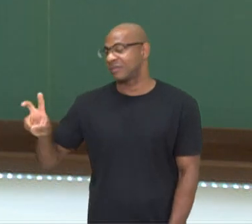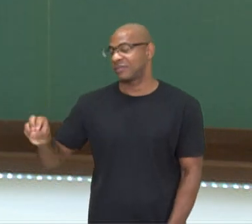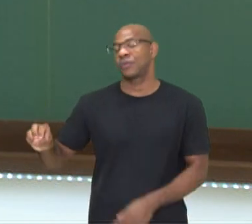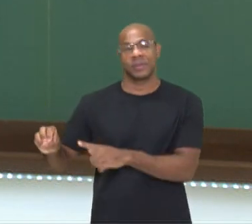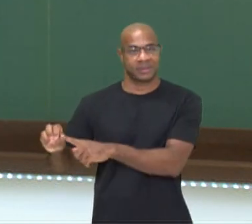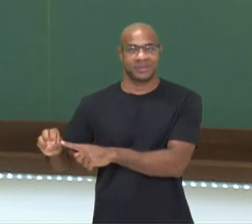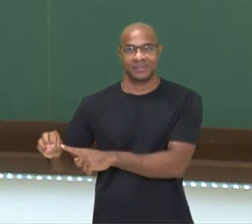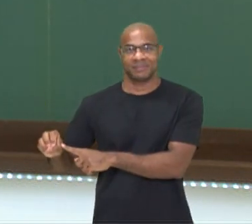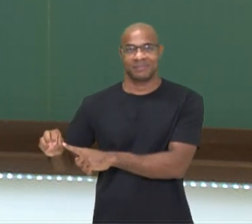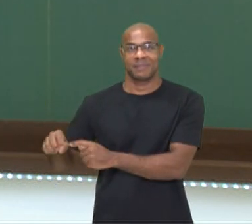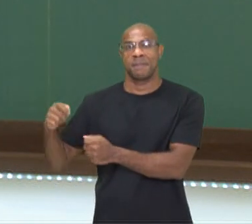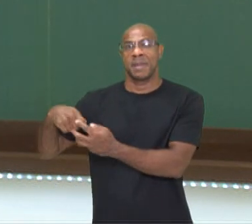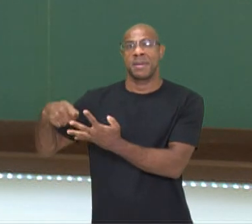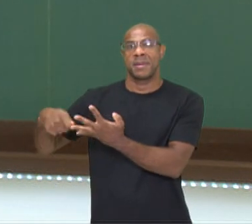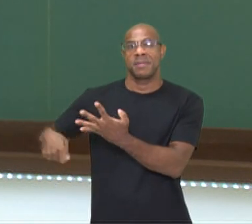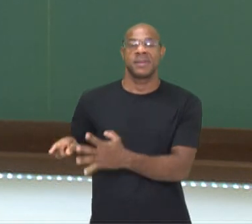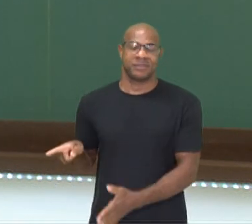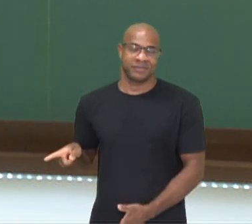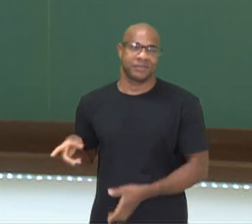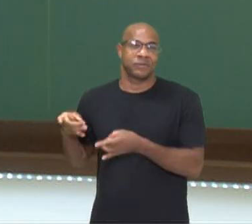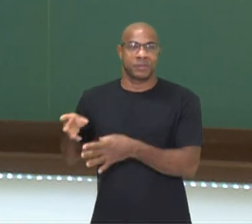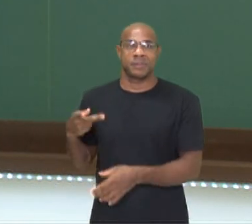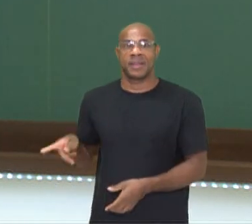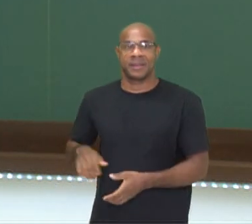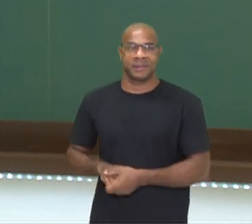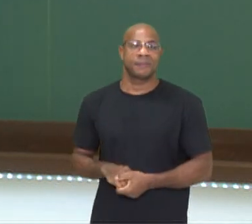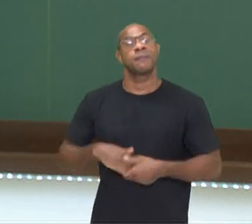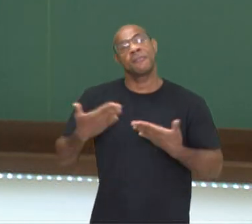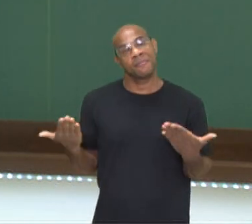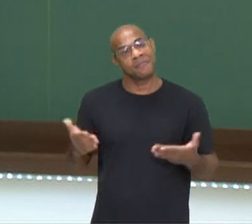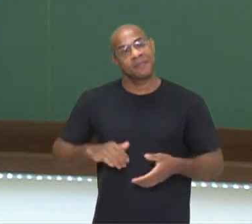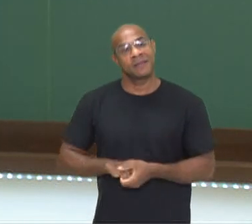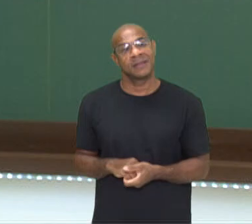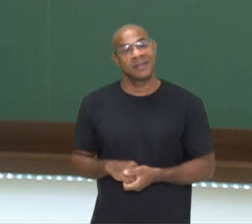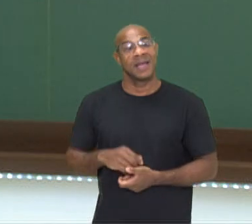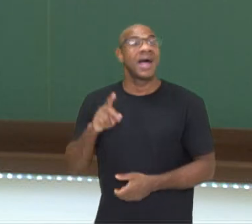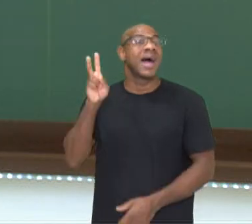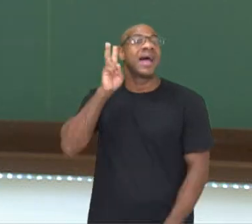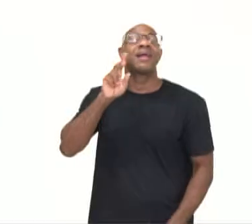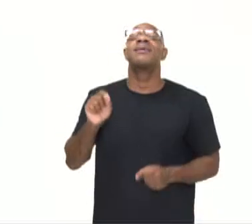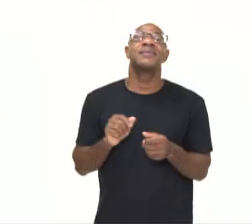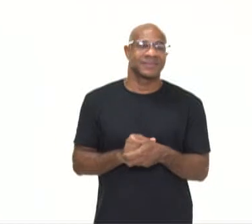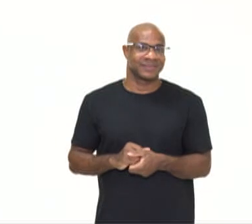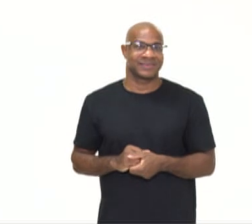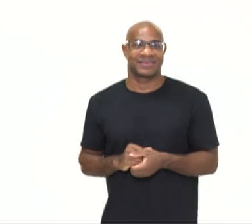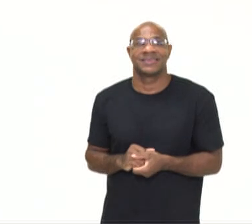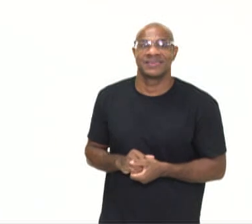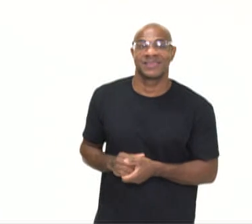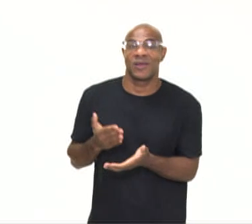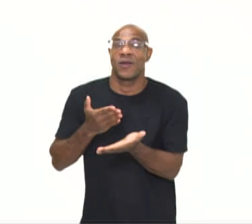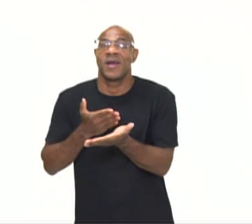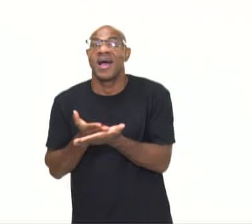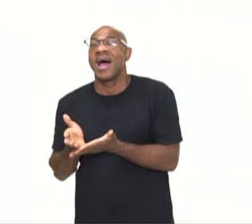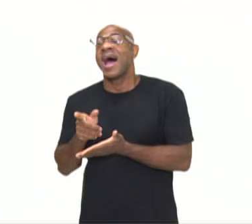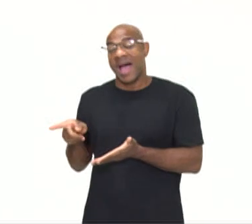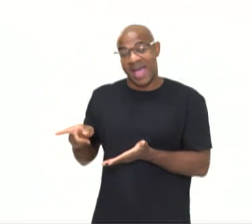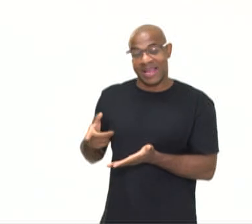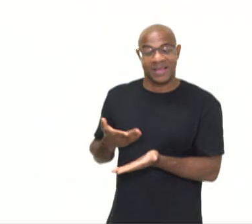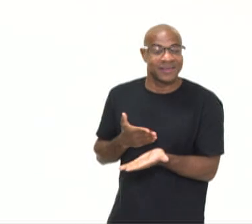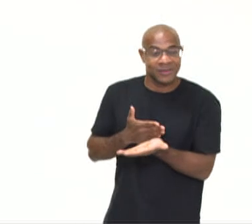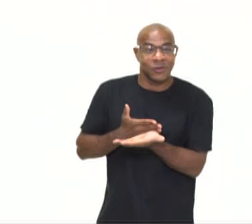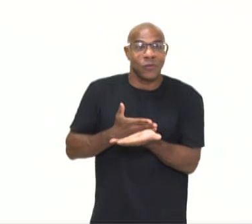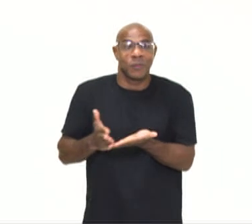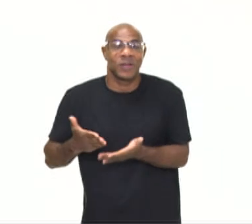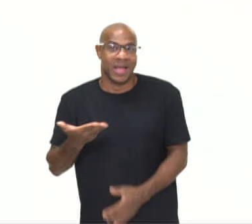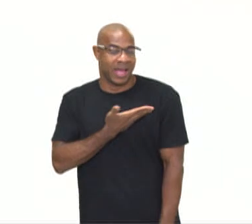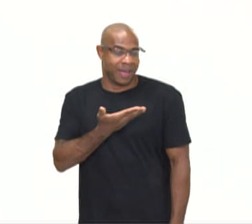os meses, ok? Foi então que Joyce elaborou um plano. Passou a fazer maquiagem nas clientes da loja de uma